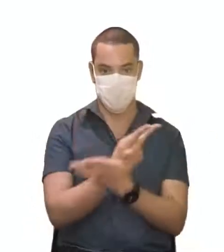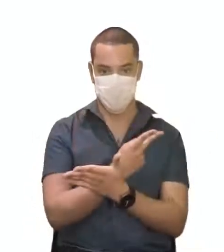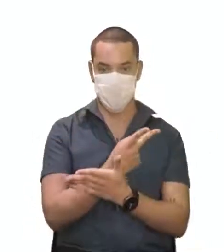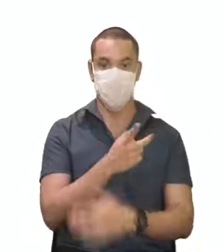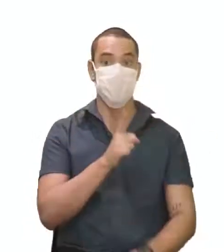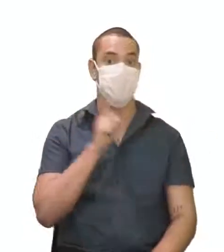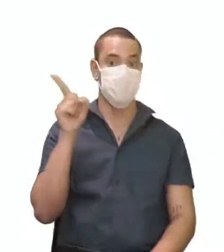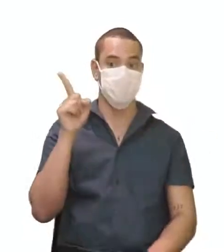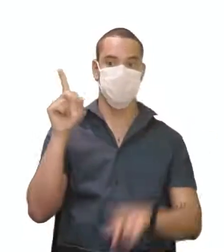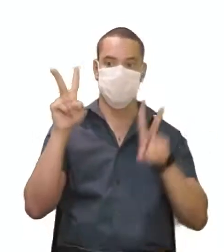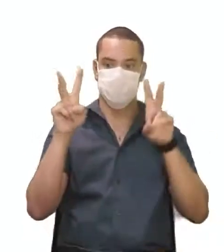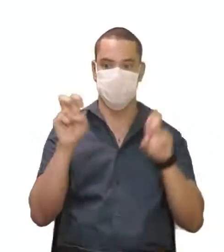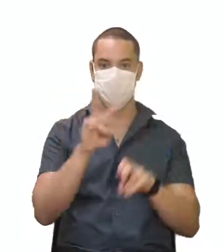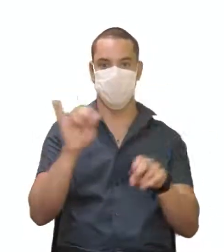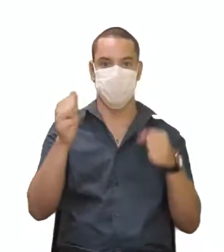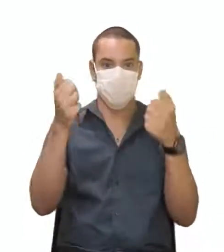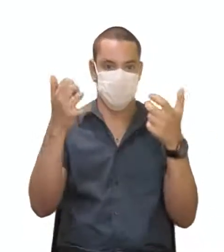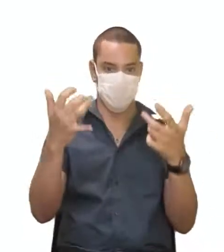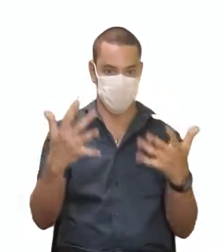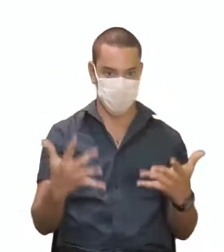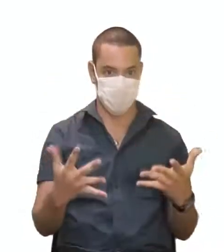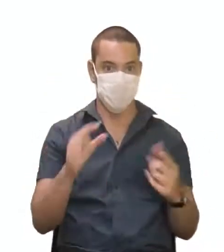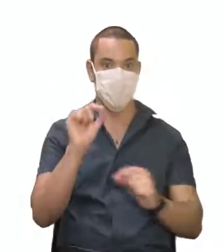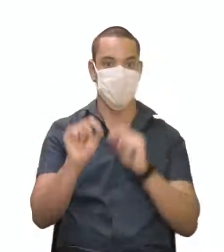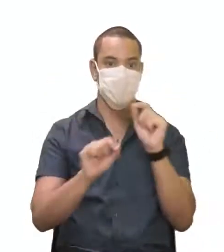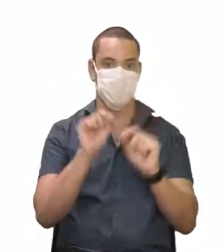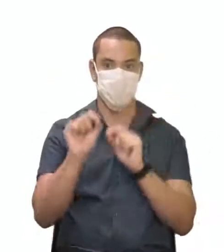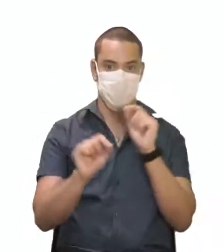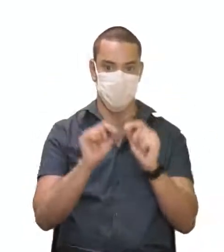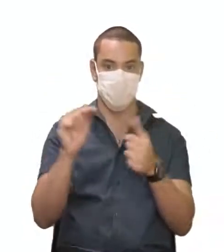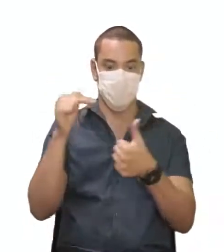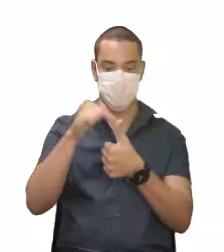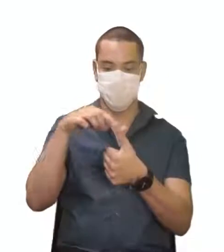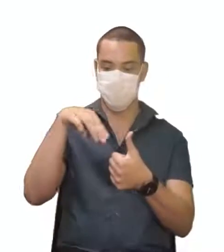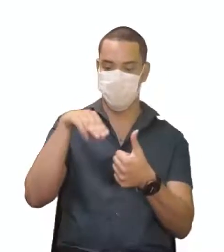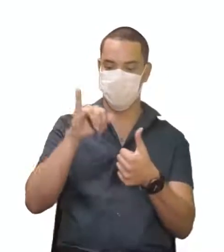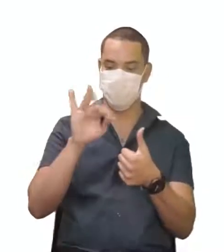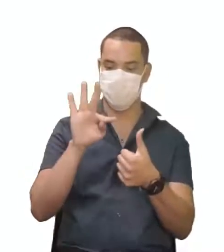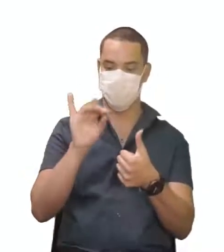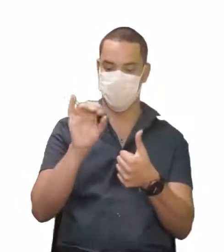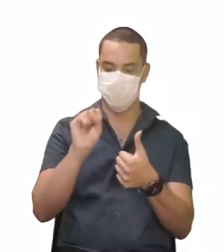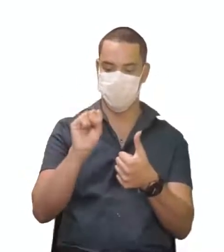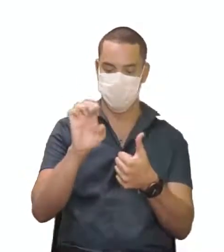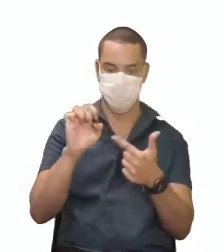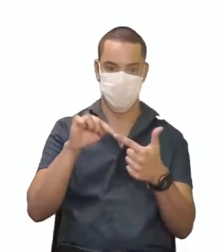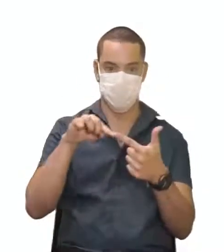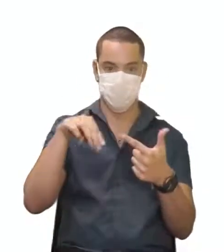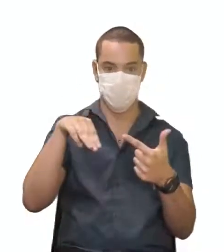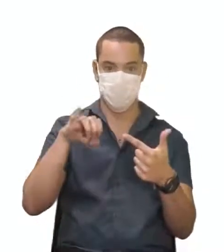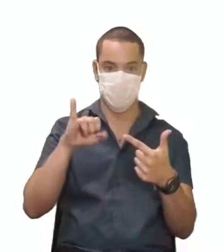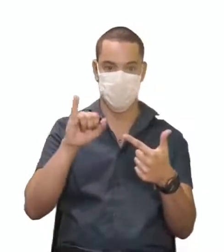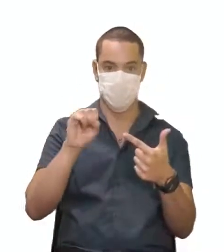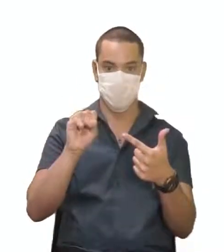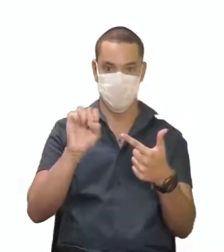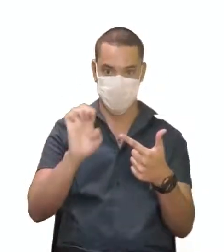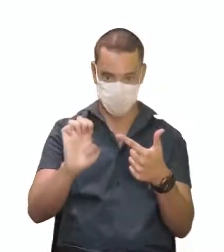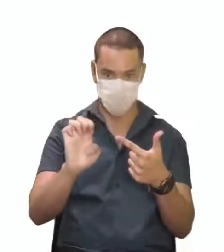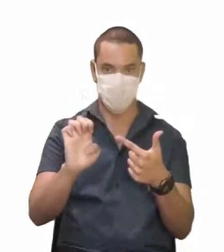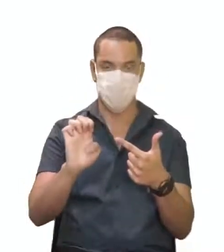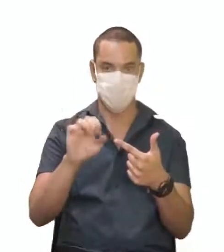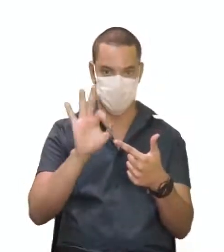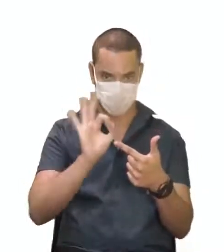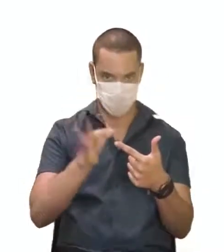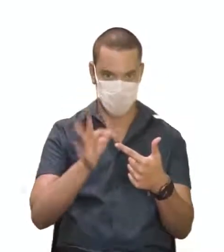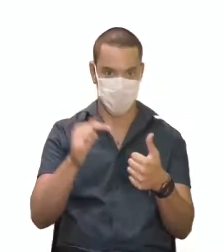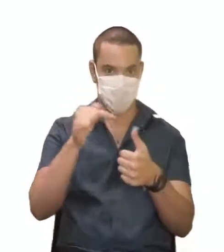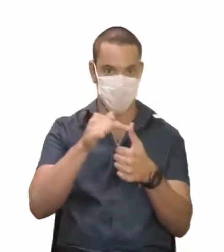Nesse tema, a gente vai abordar o processo de divisão celular chamado de mitose e a divisão celular chamada